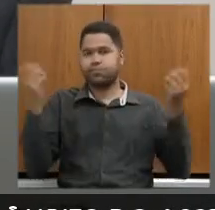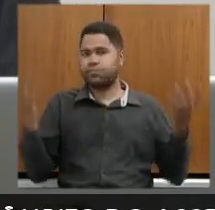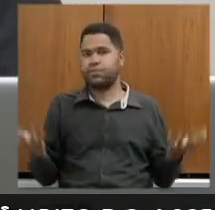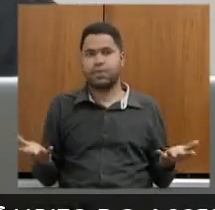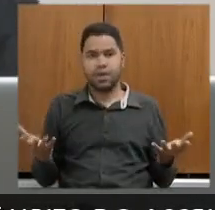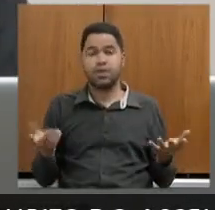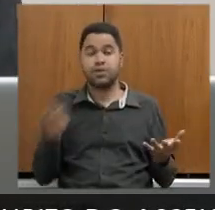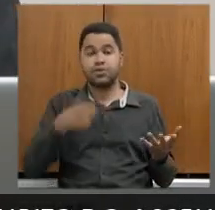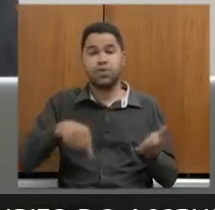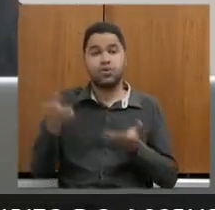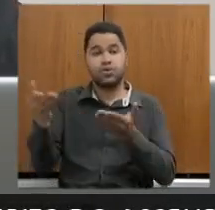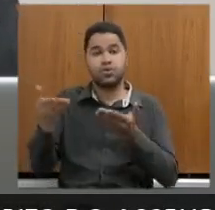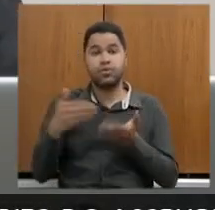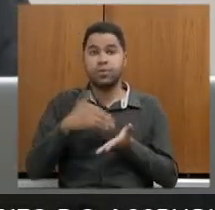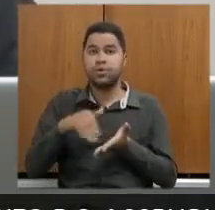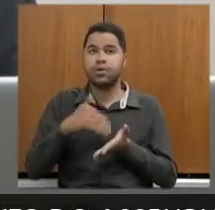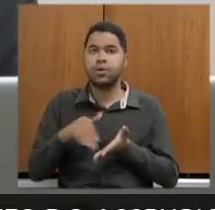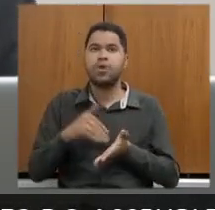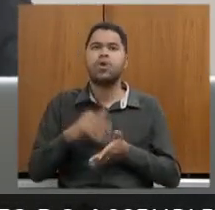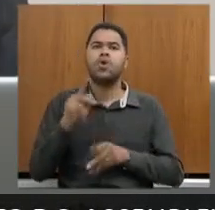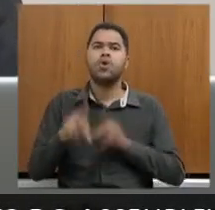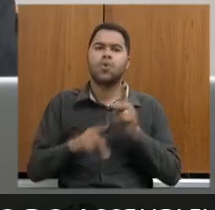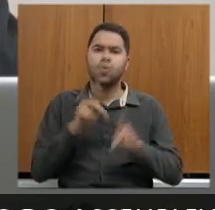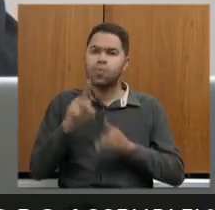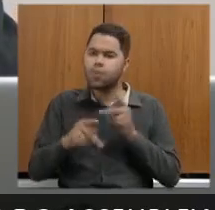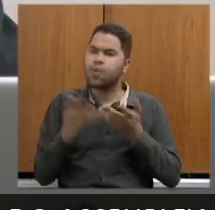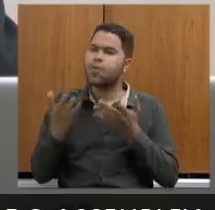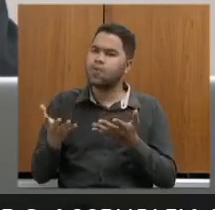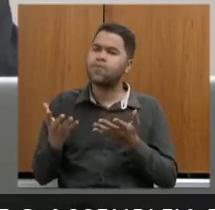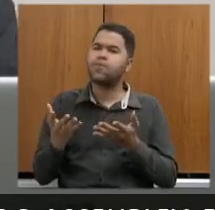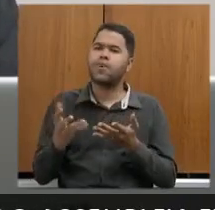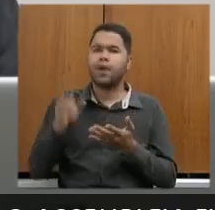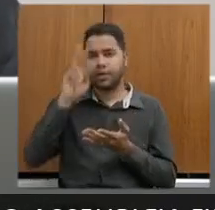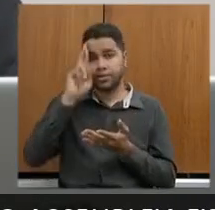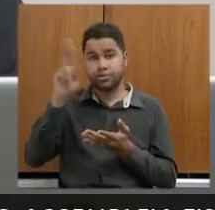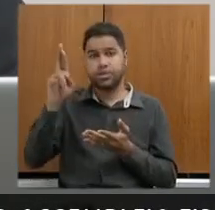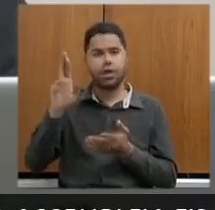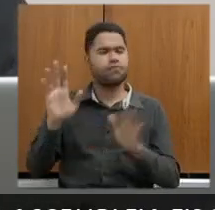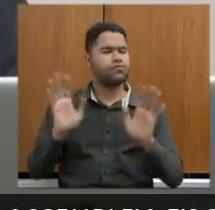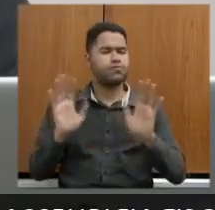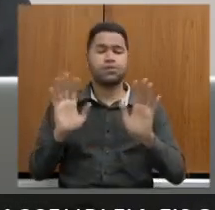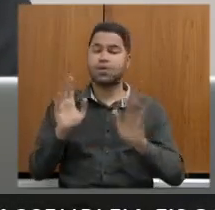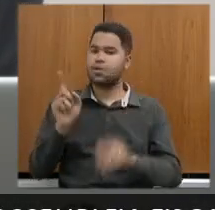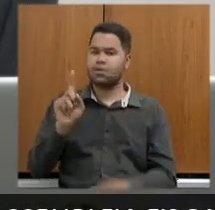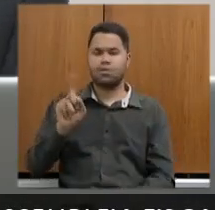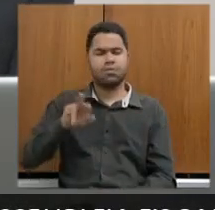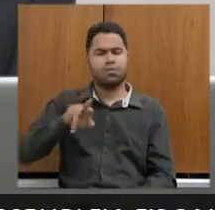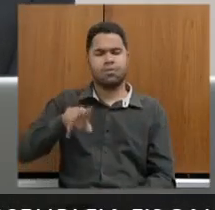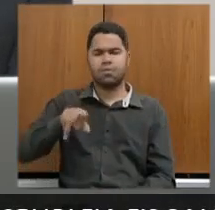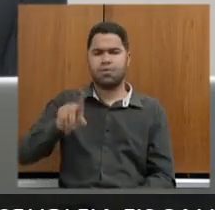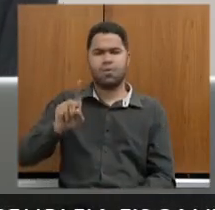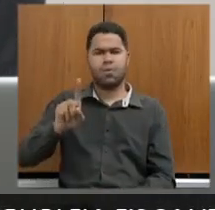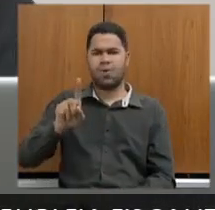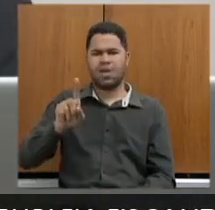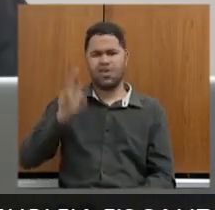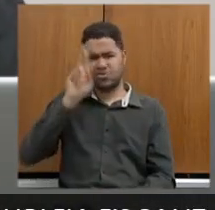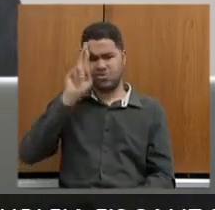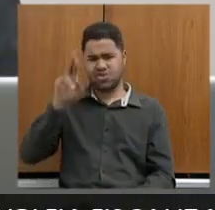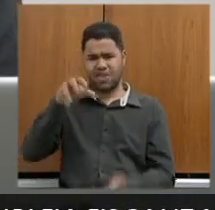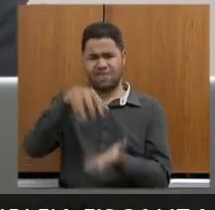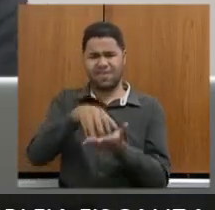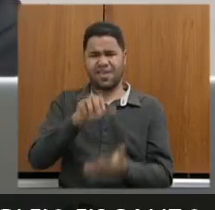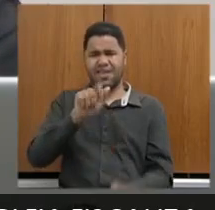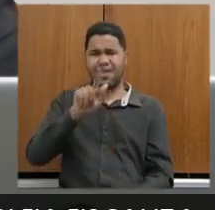chamamos aqui o secretário no dia não pode vir mandou a chefe de gabinete eu falei não sei que não é coisa para chefe gabinete